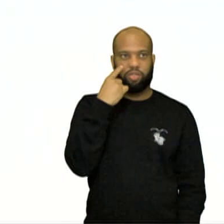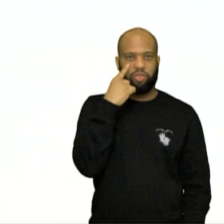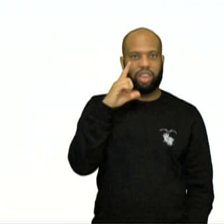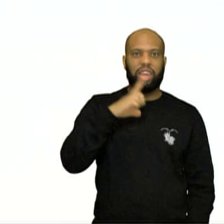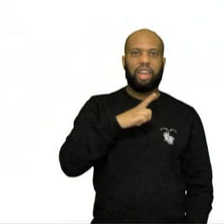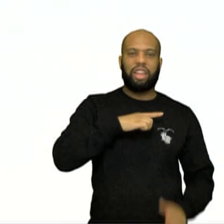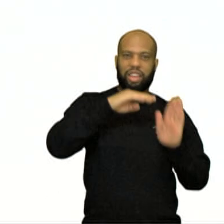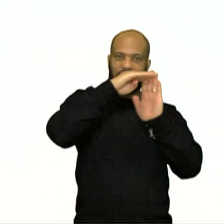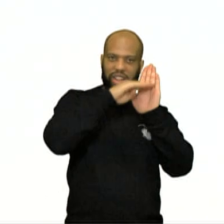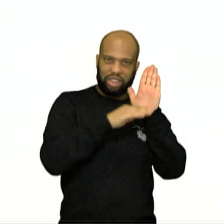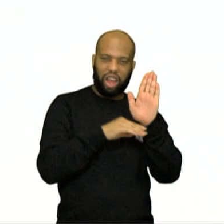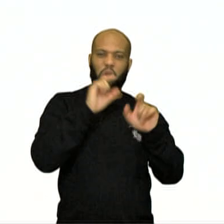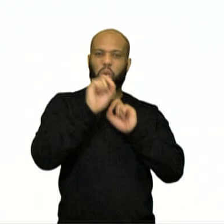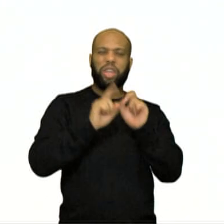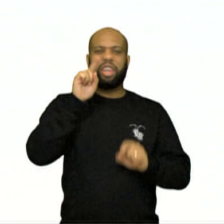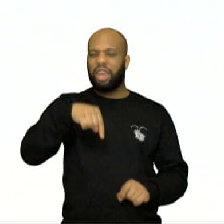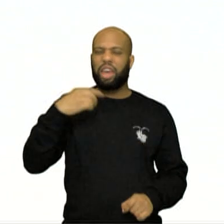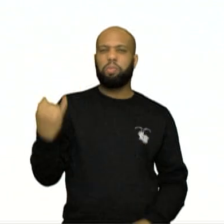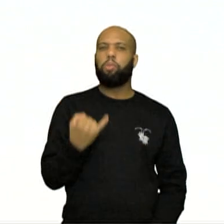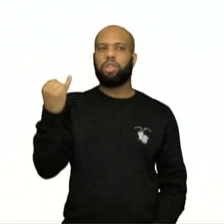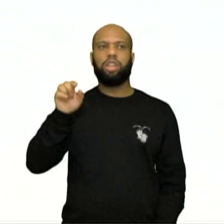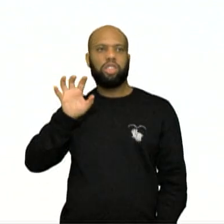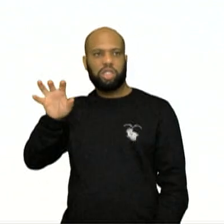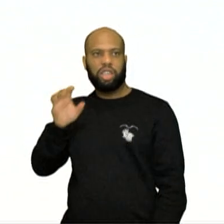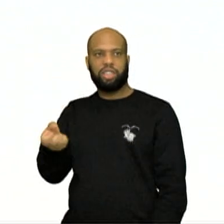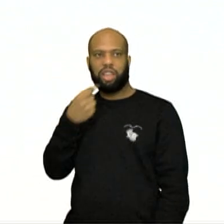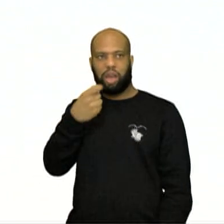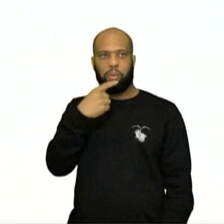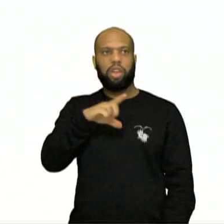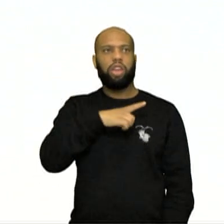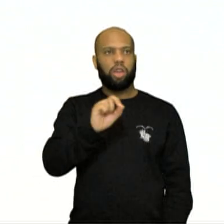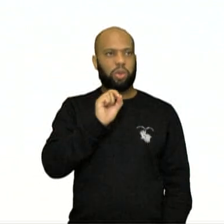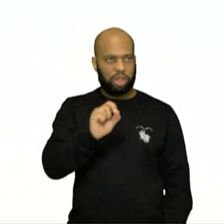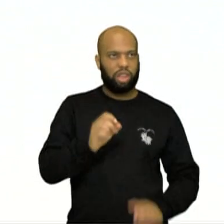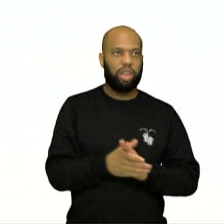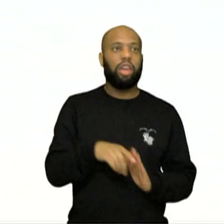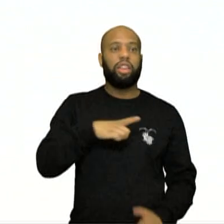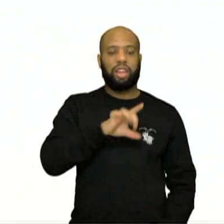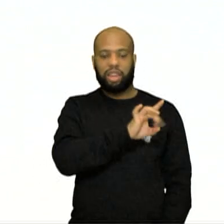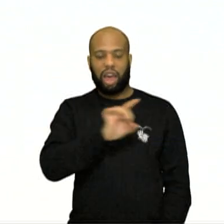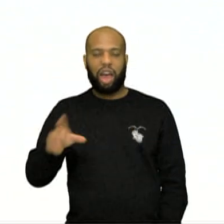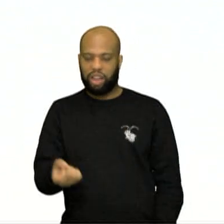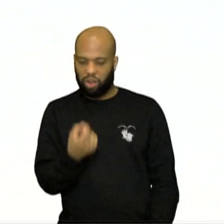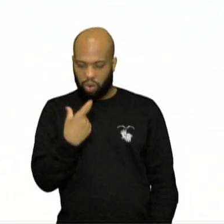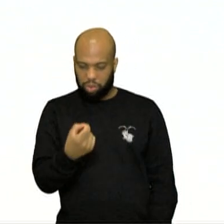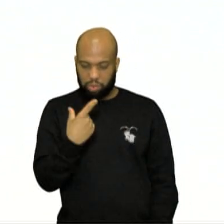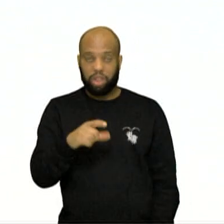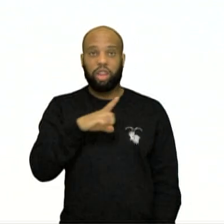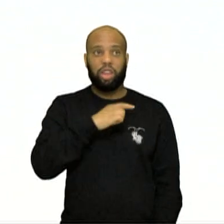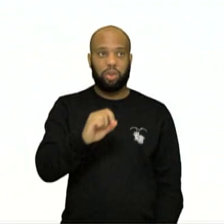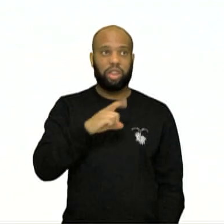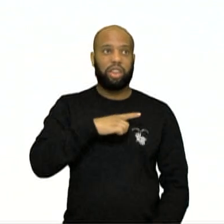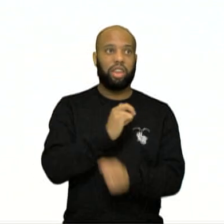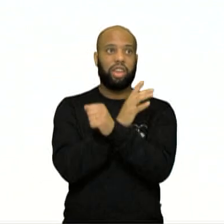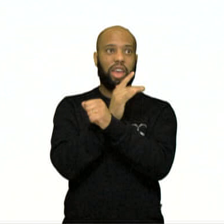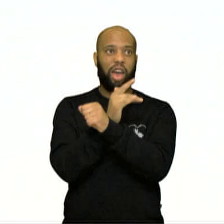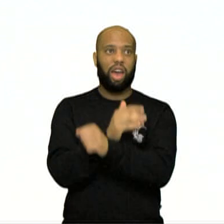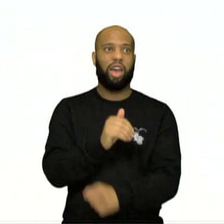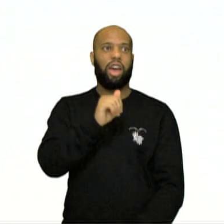a composição química dessa aspirina, a gente tem lá falando que cada um dos comprimidos possui ácido